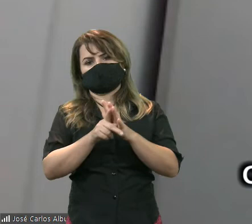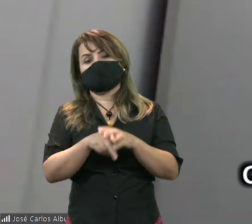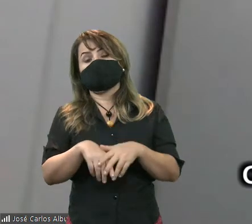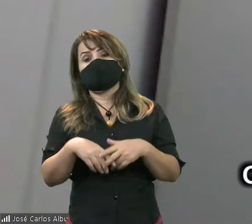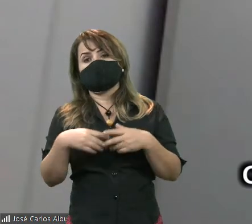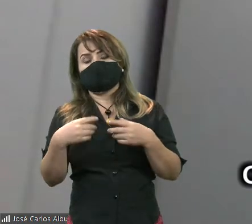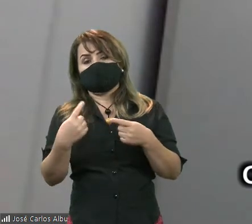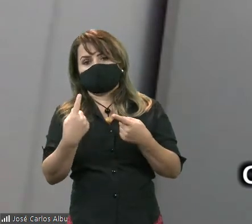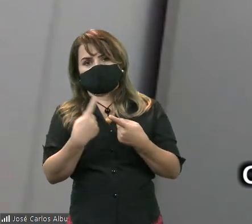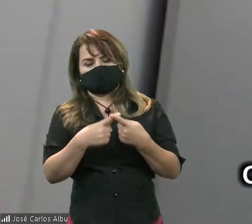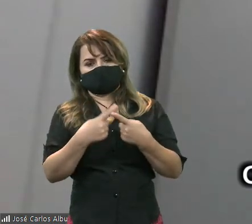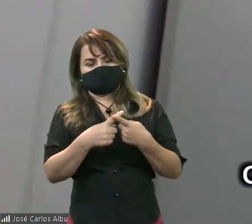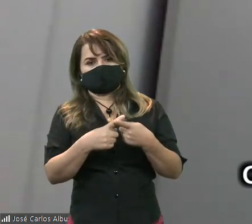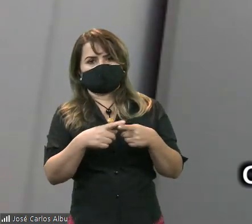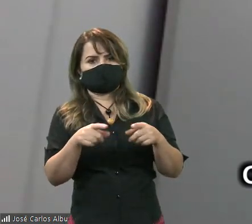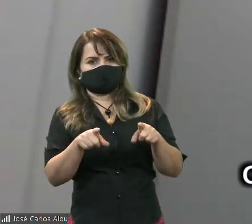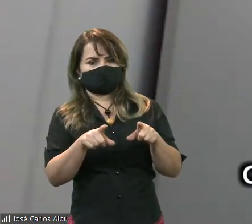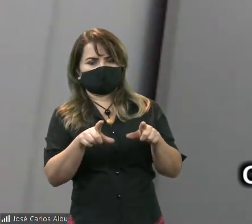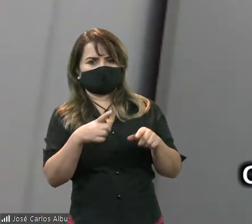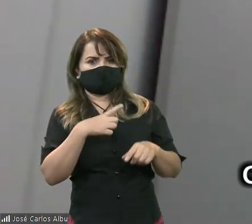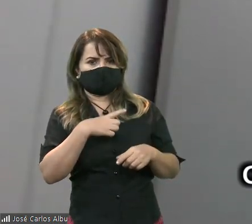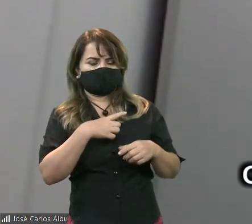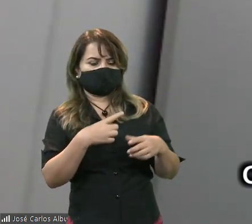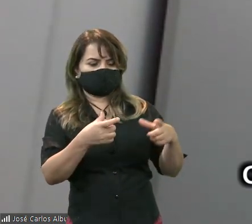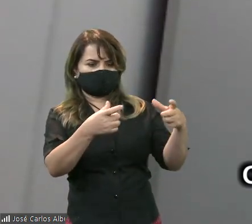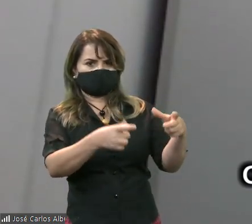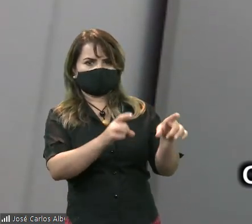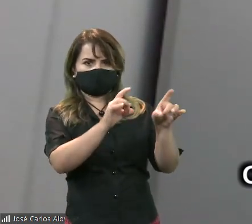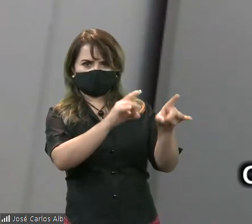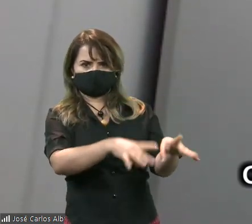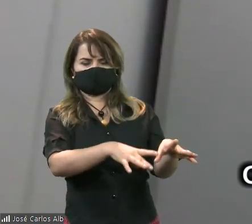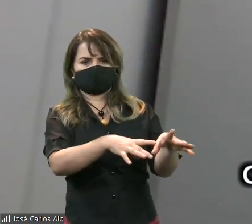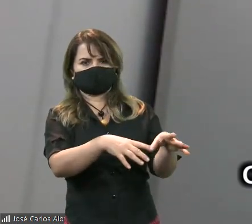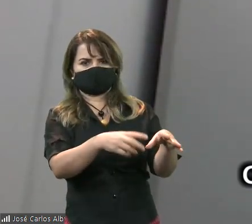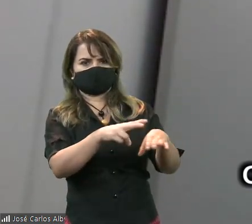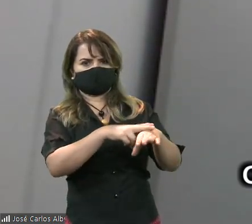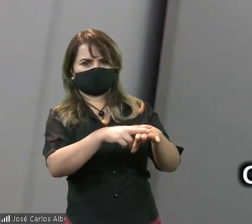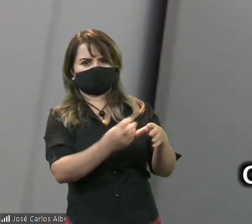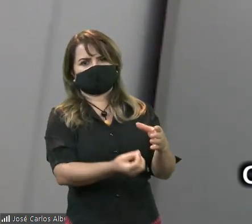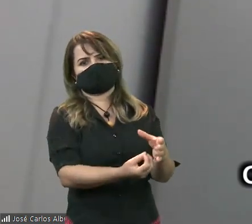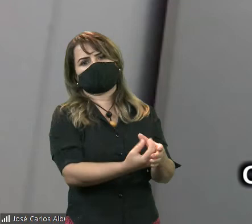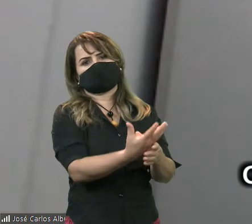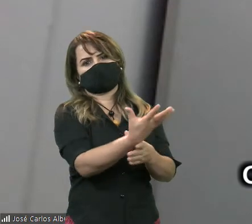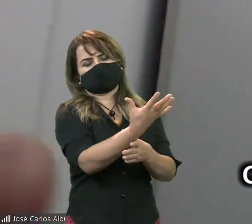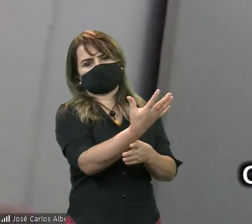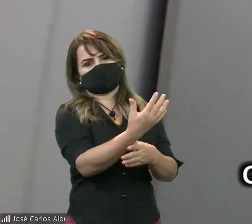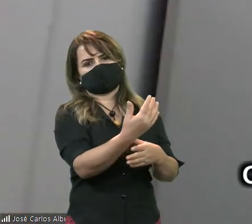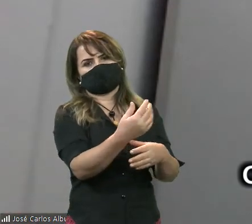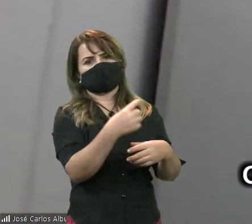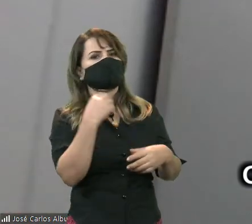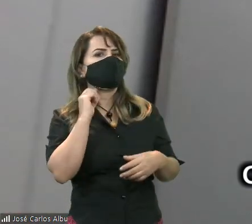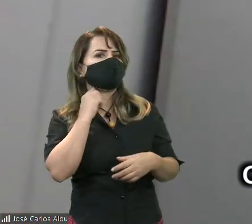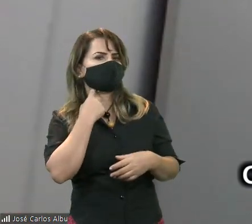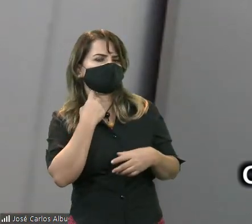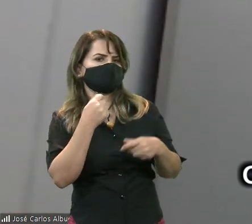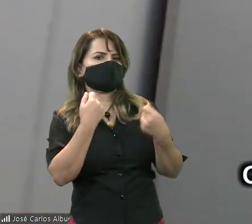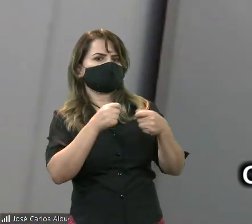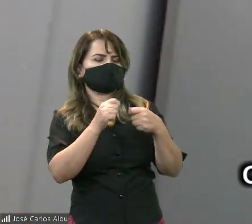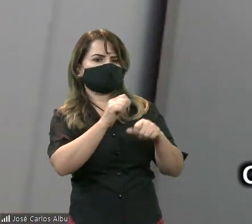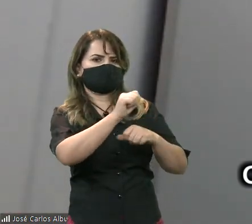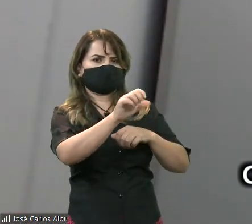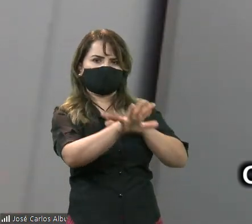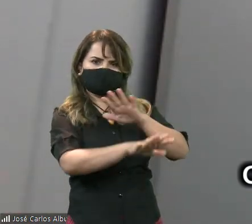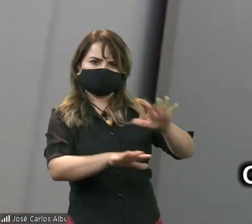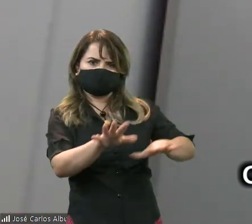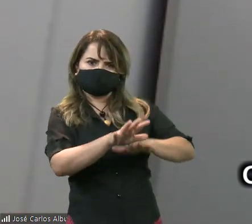e com isso aí nós vamos estar recuperando esse trecho da nossa cidade, que vai trazer de volta aí para